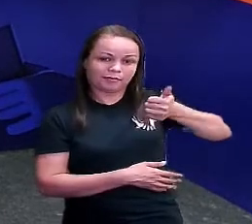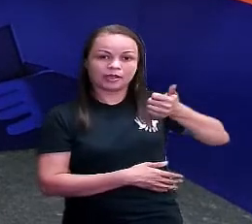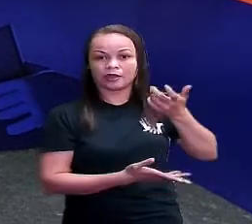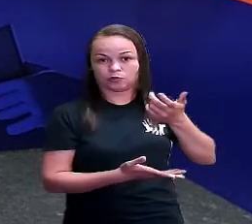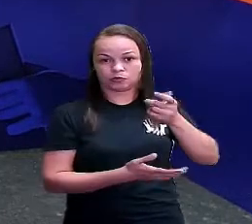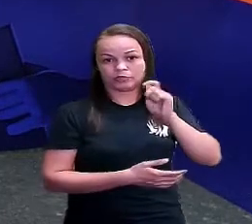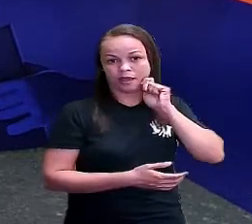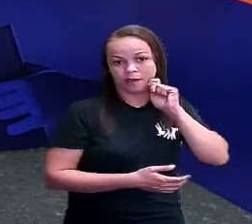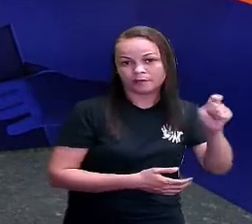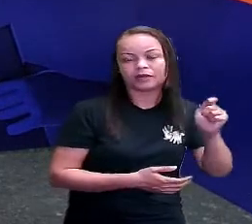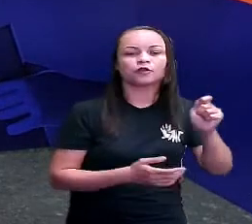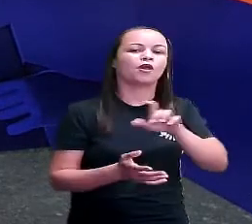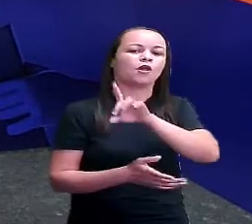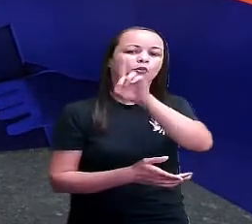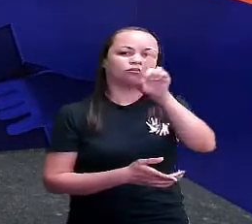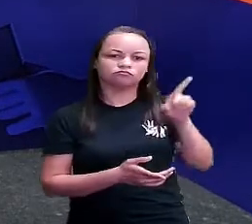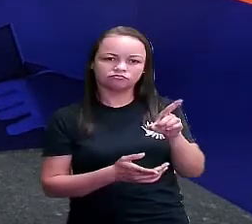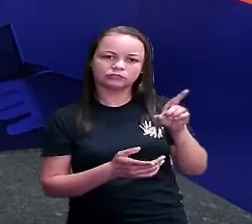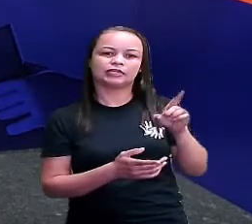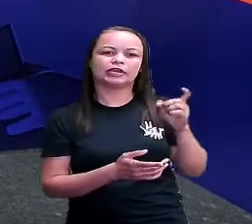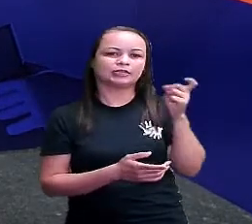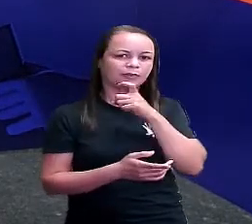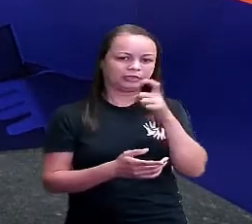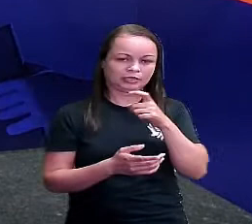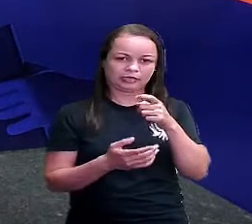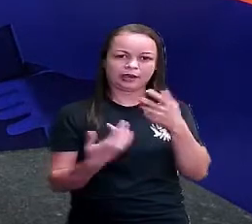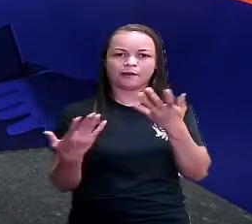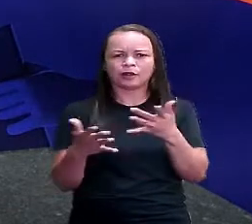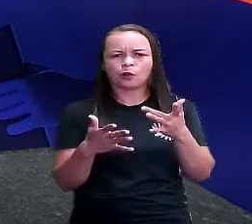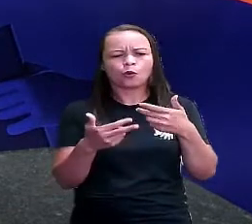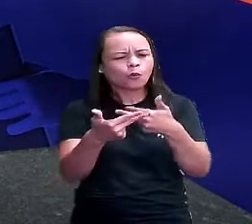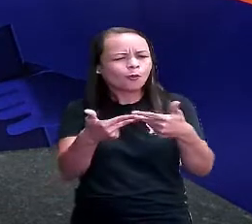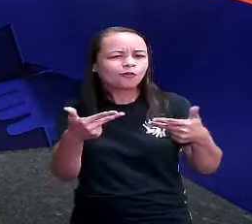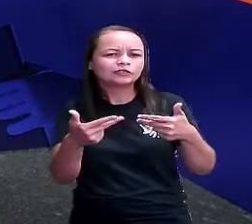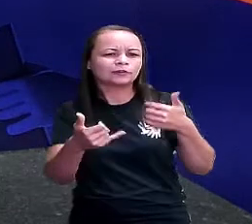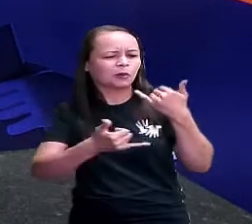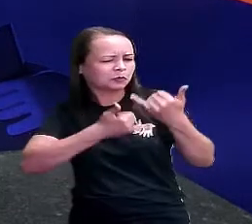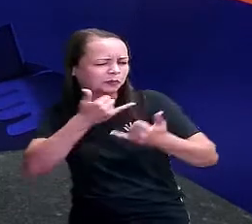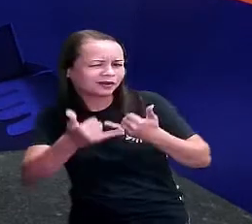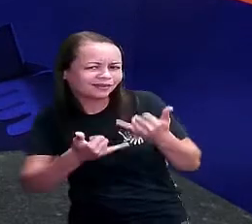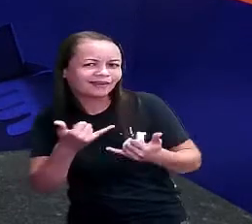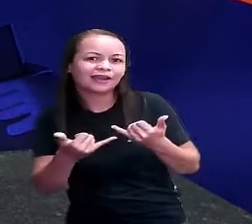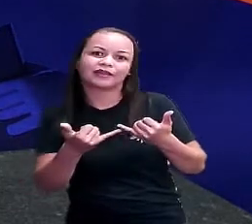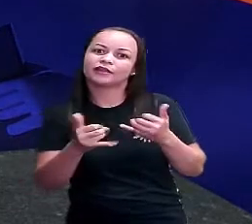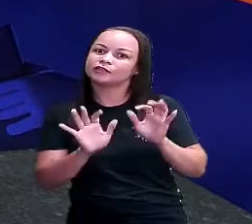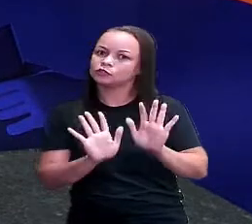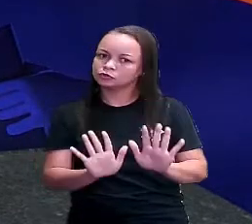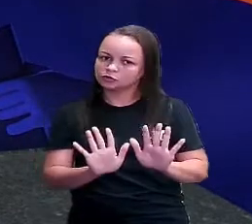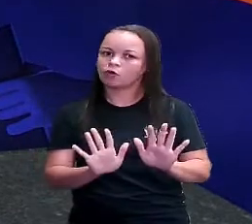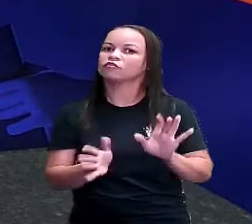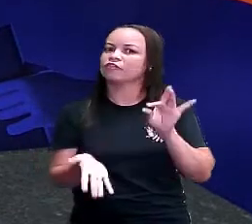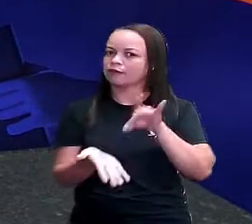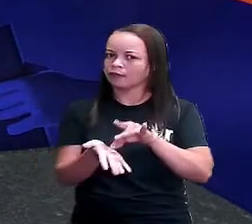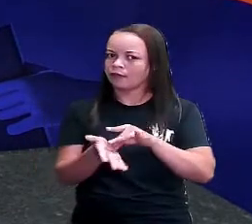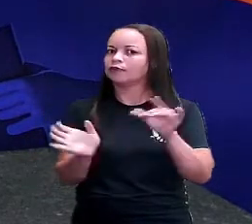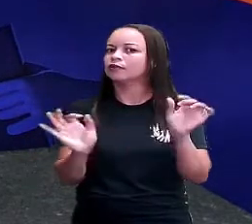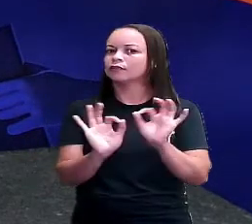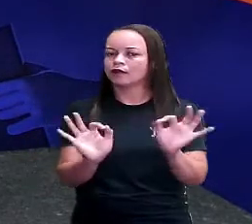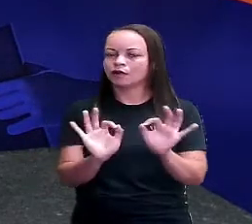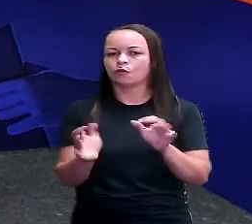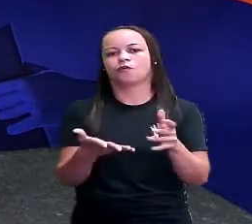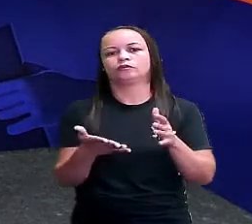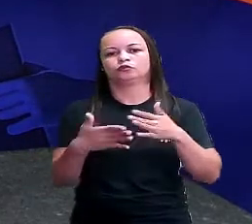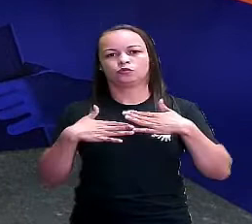gente? Sem coisas muito mirabolantes, tá? A gente pode brincar, pode falar, hoje é o dia da mentira, mas tudo